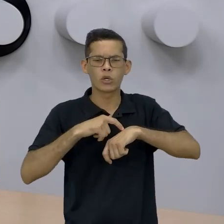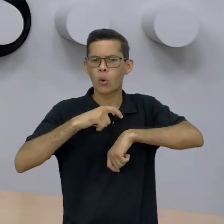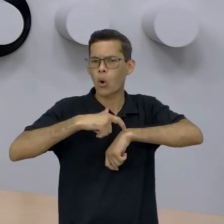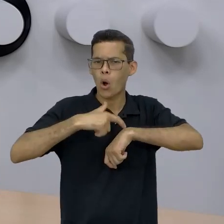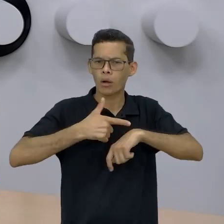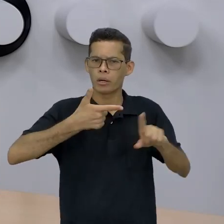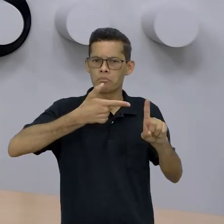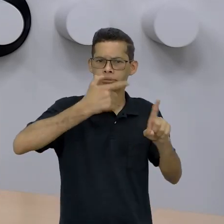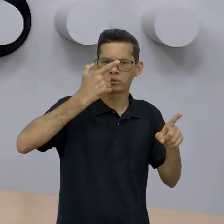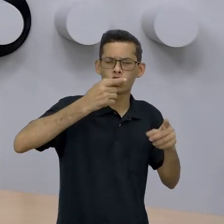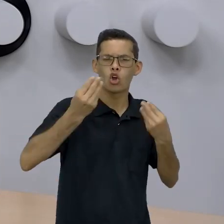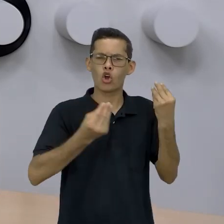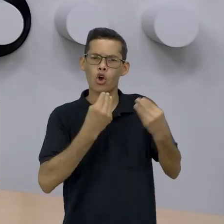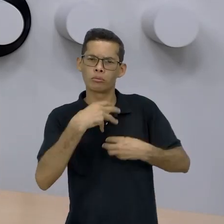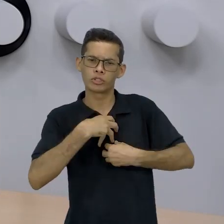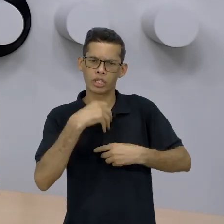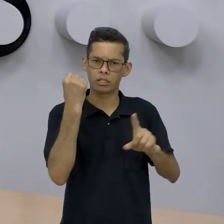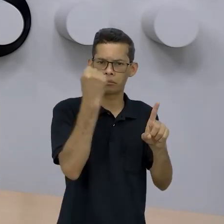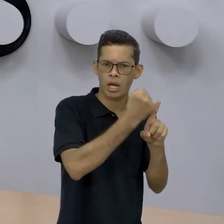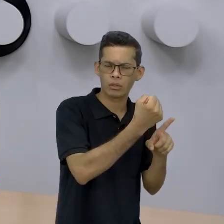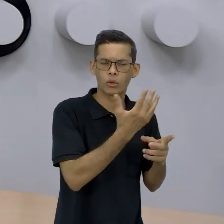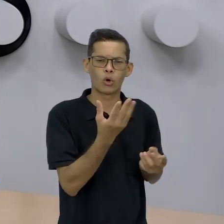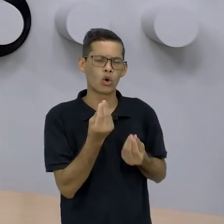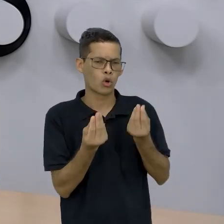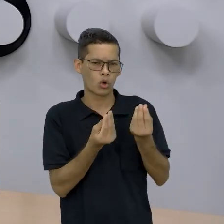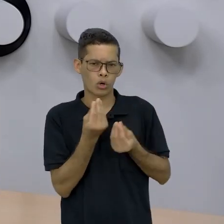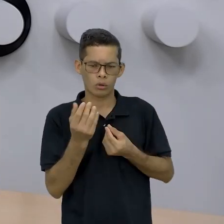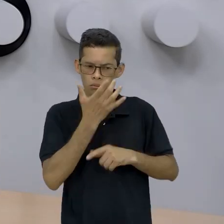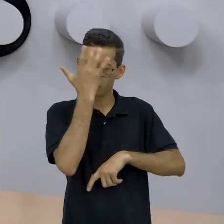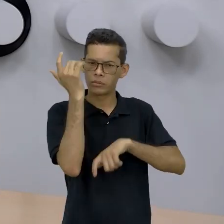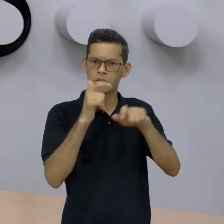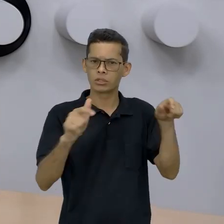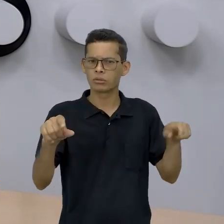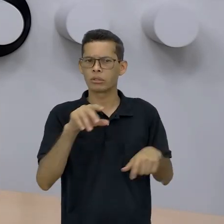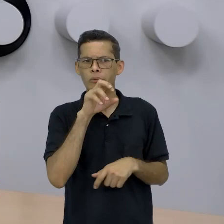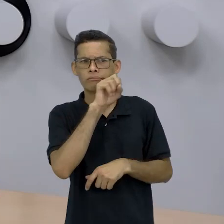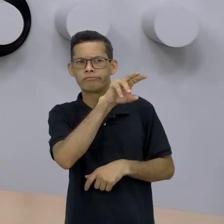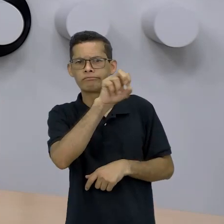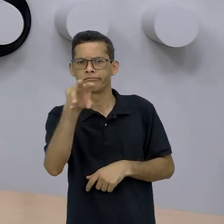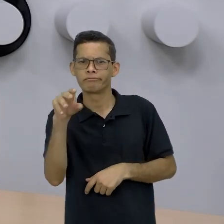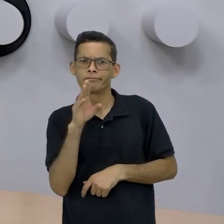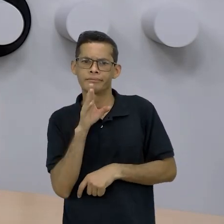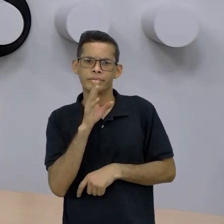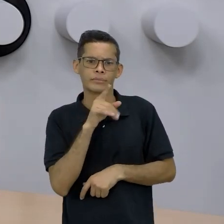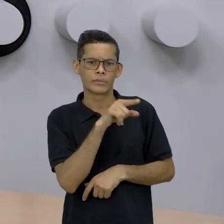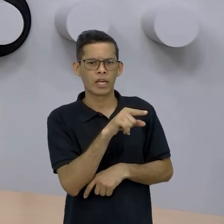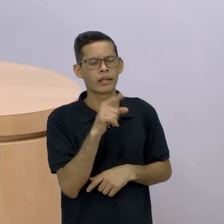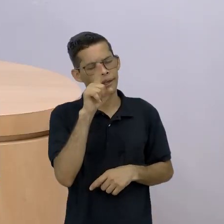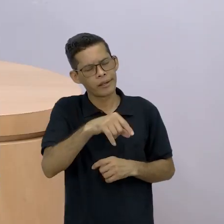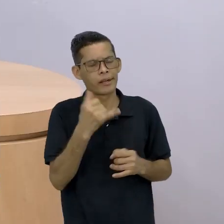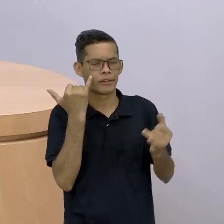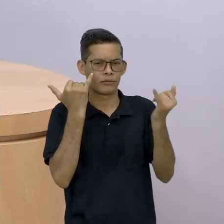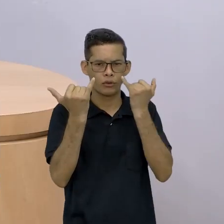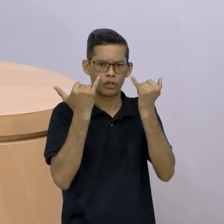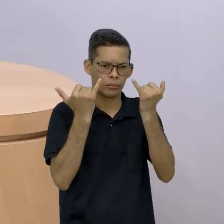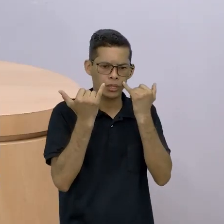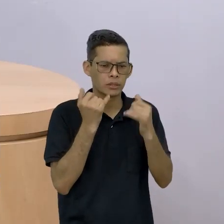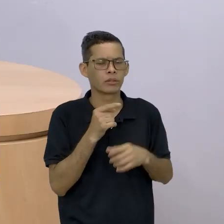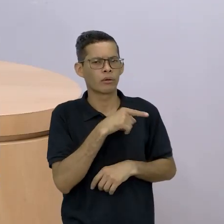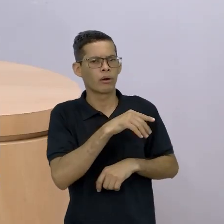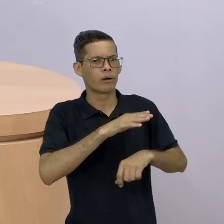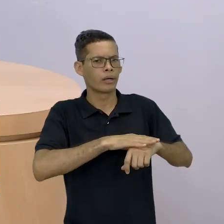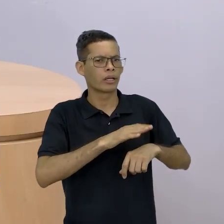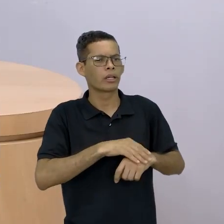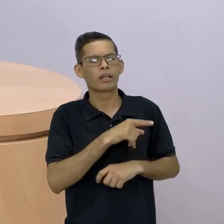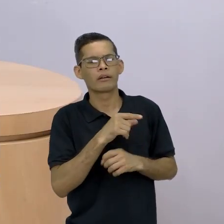foi assassinada, das pessoas que possivelmente a conheciam, eram apenas informações. Exato. Foi no momento em